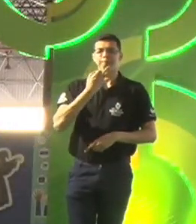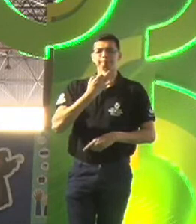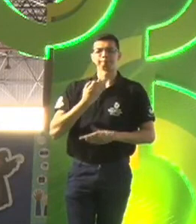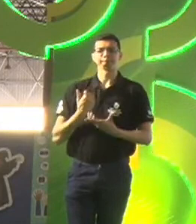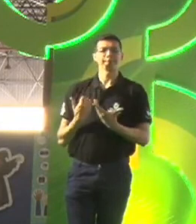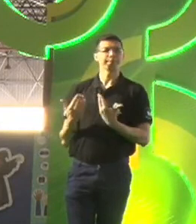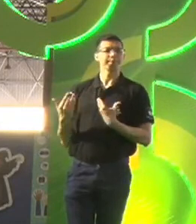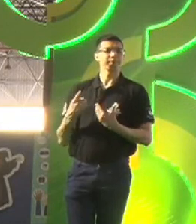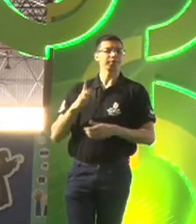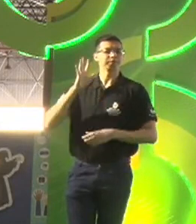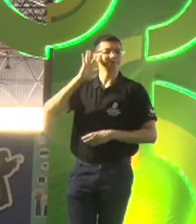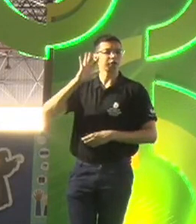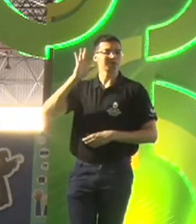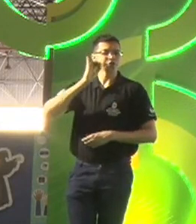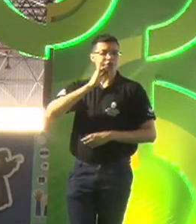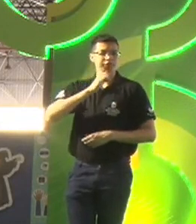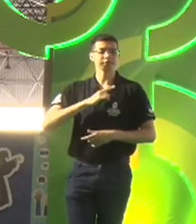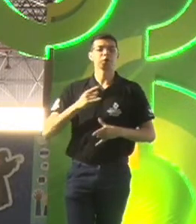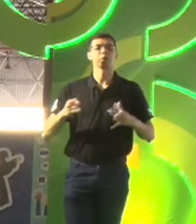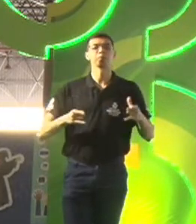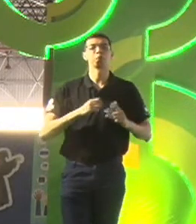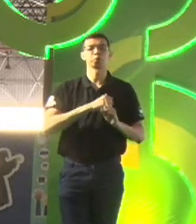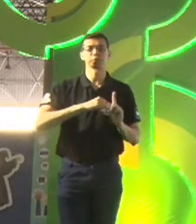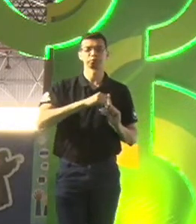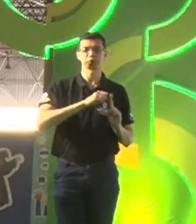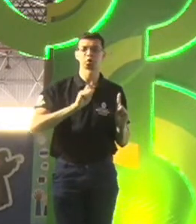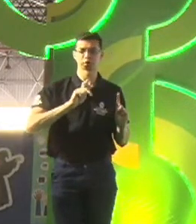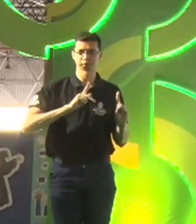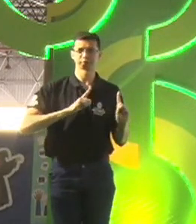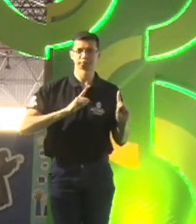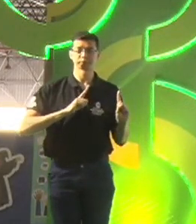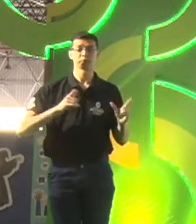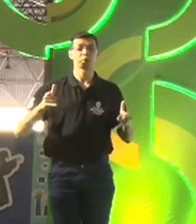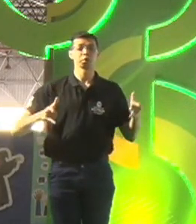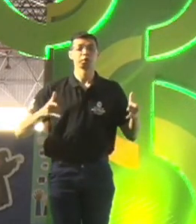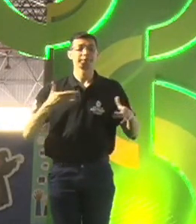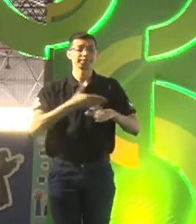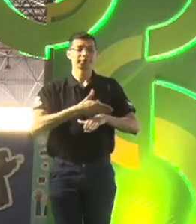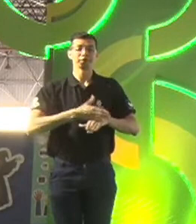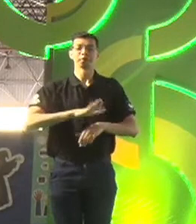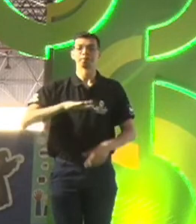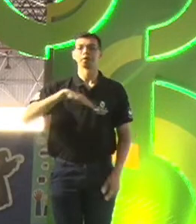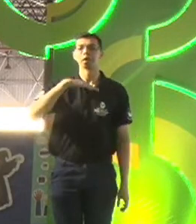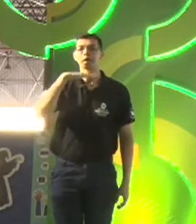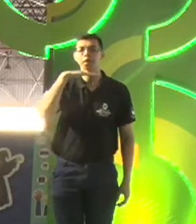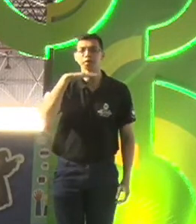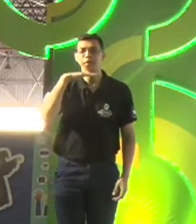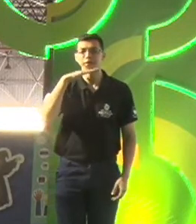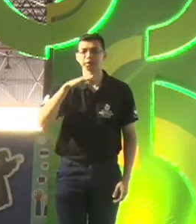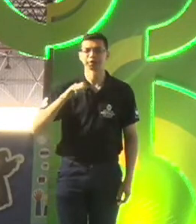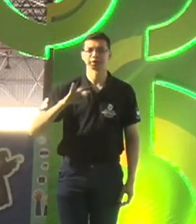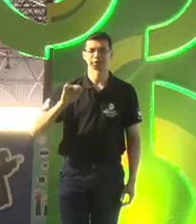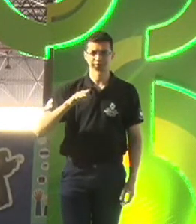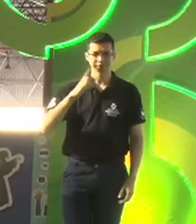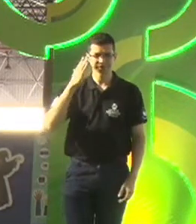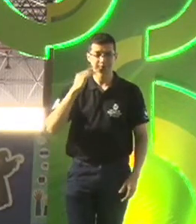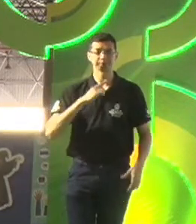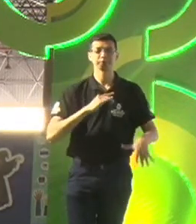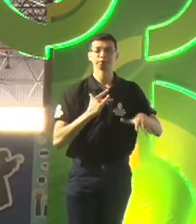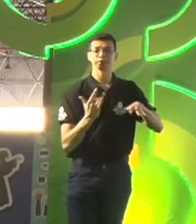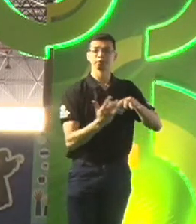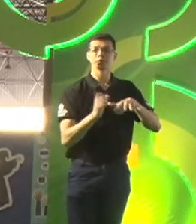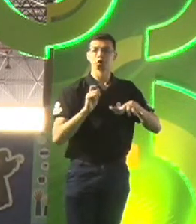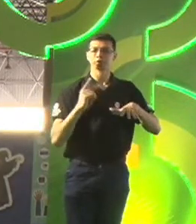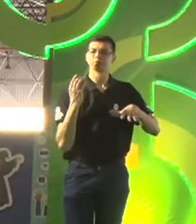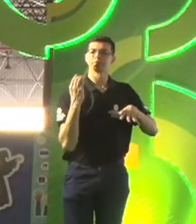dispositivo desse que é um robô social ele tá interagindo ali com a gente e a Anitta posta nas redes sociais dela que ela tem esse robô